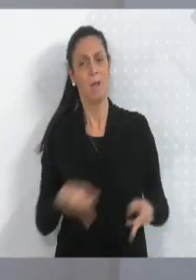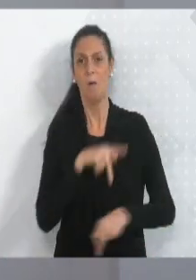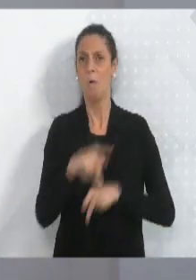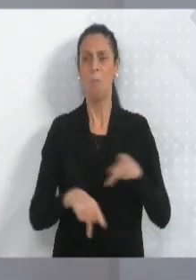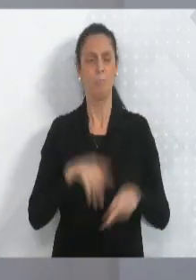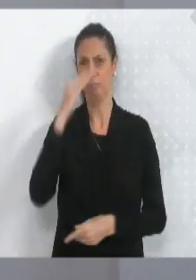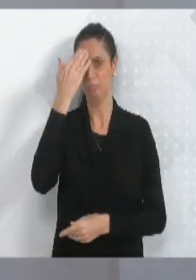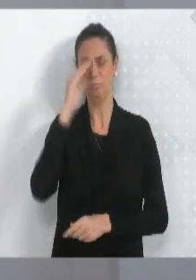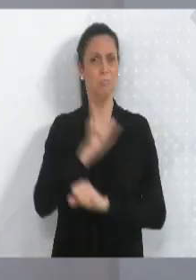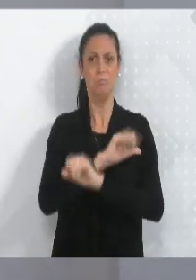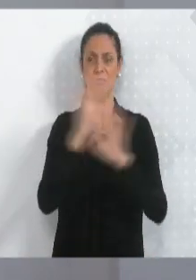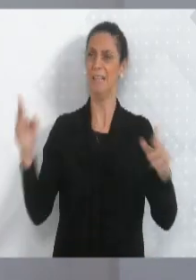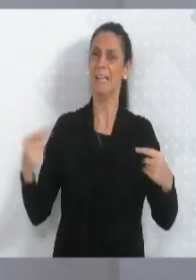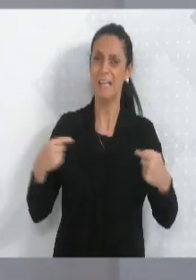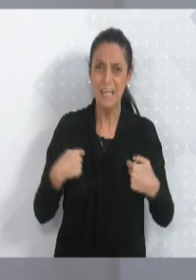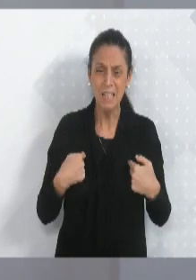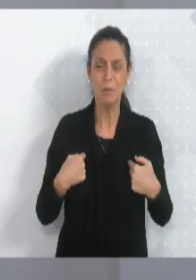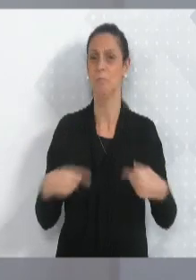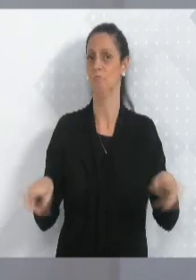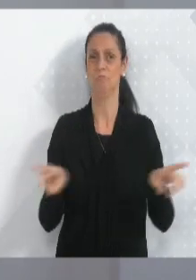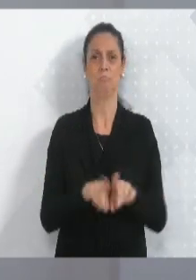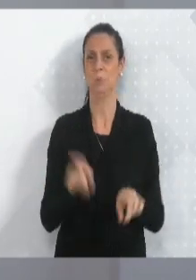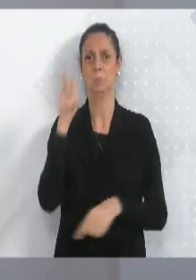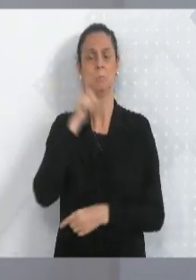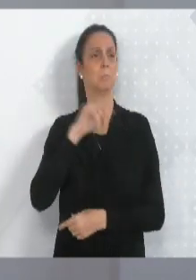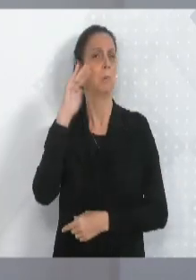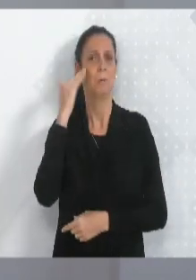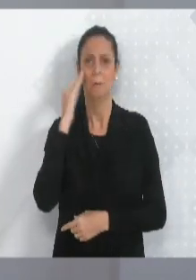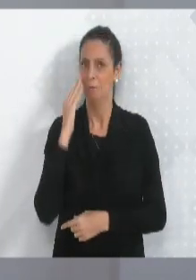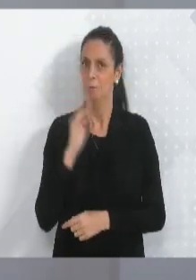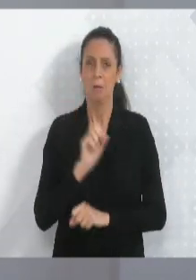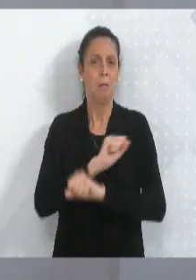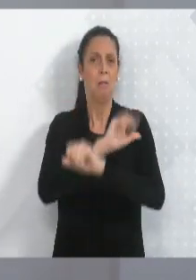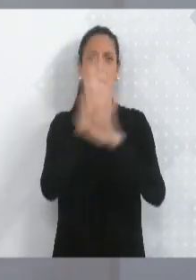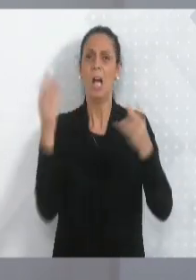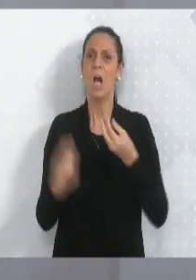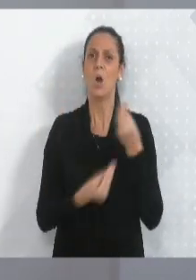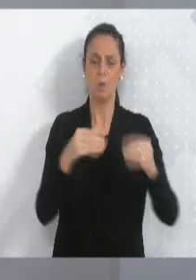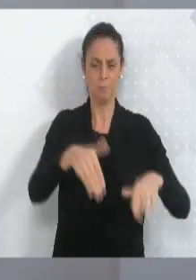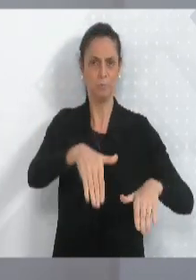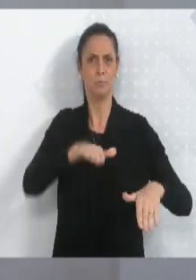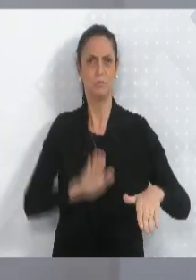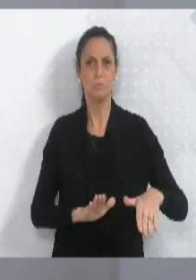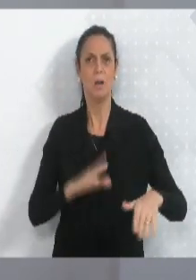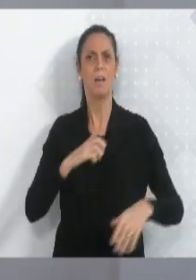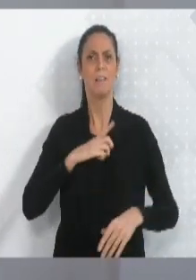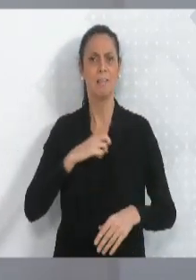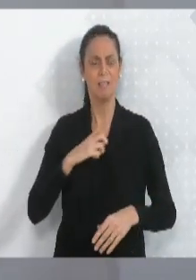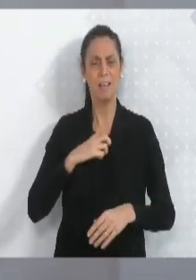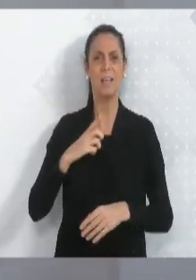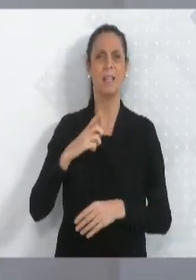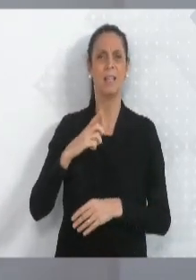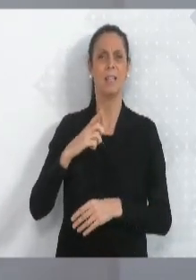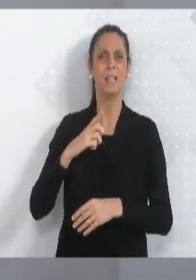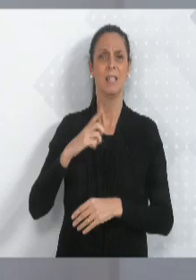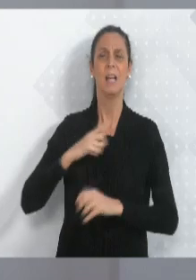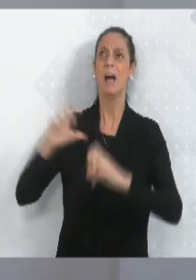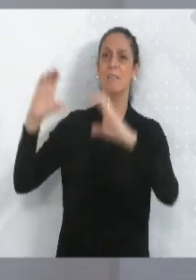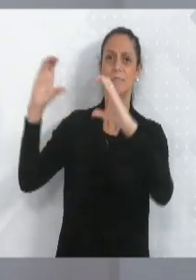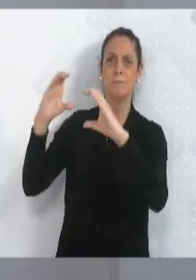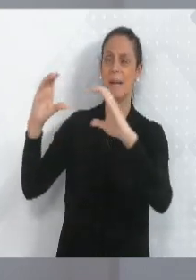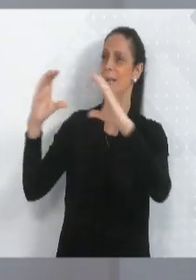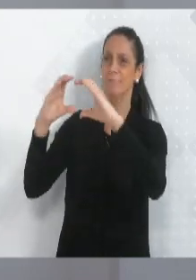forma como está, eu não consigo entender a forma como essas lombadas eletrônicas, esses controladores eletrônicos foram colocados.